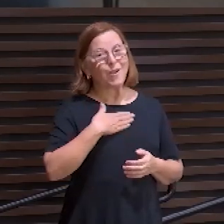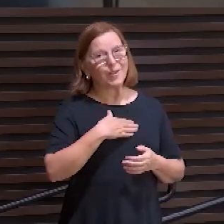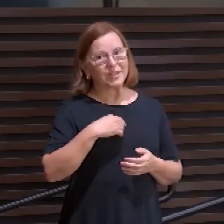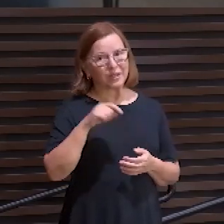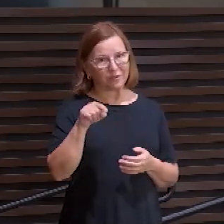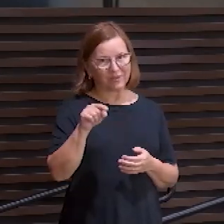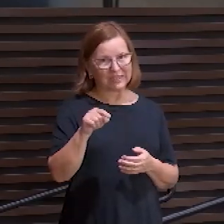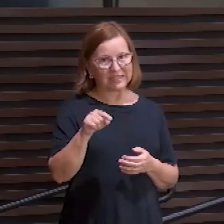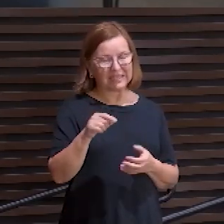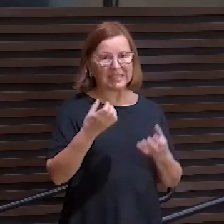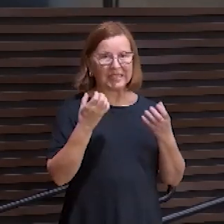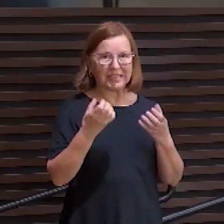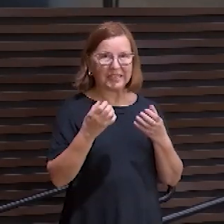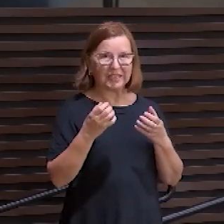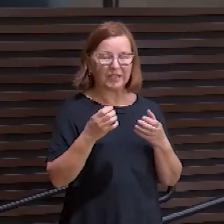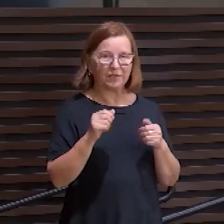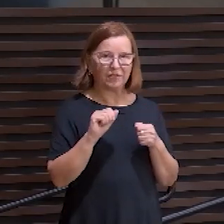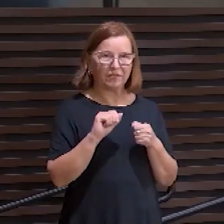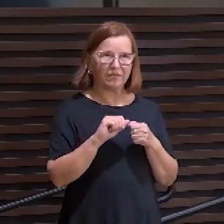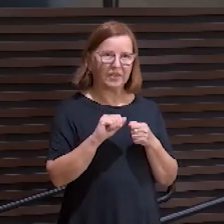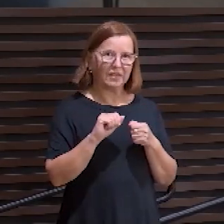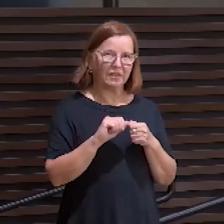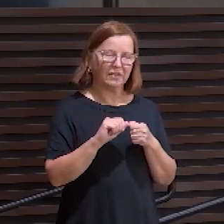Nós queríamos fazer um